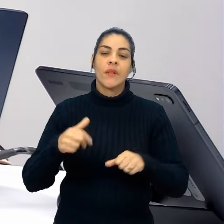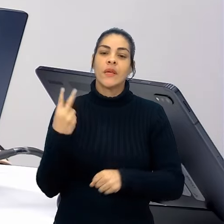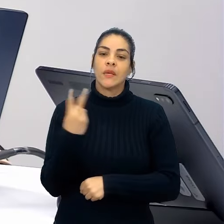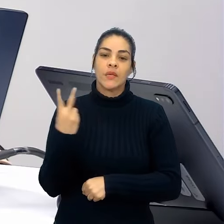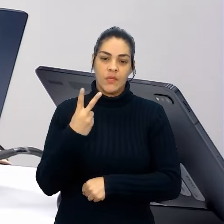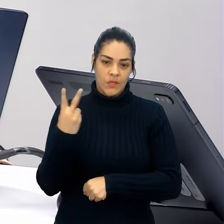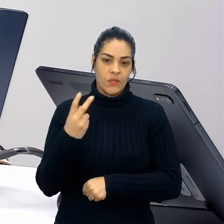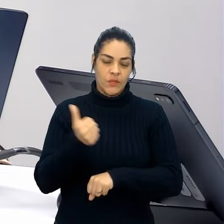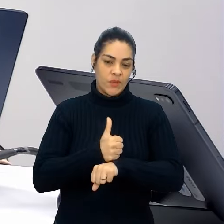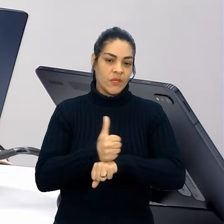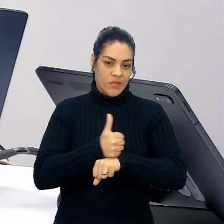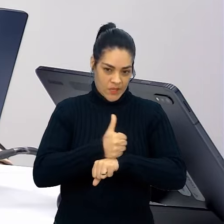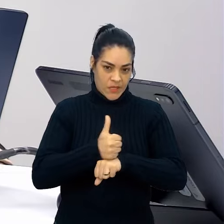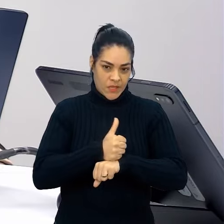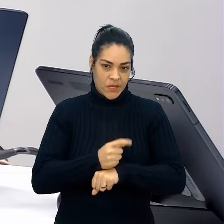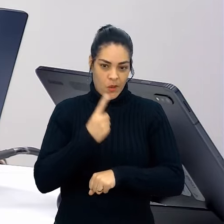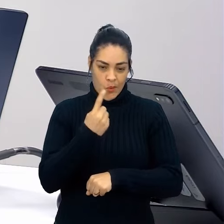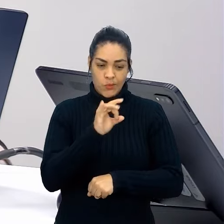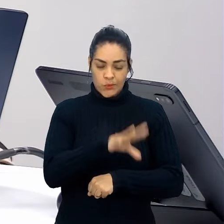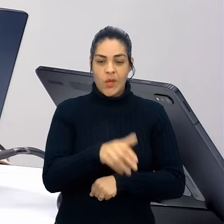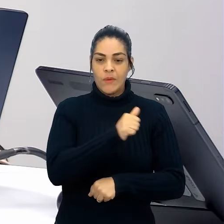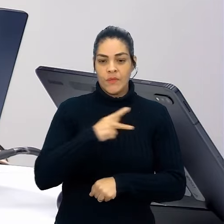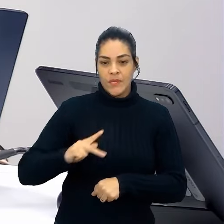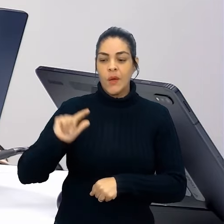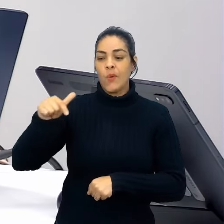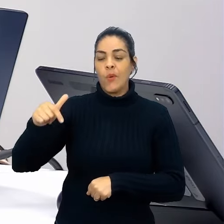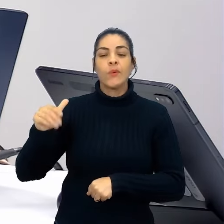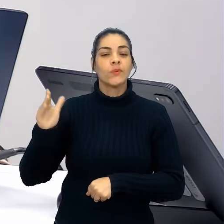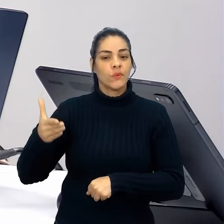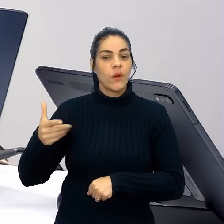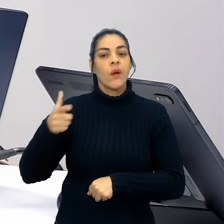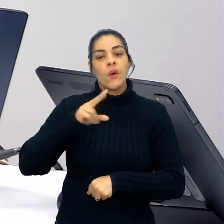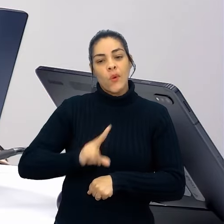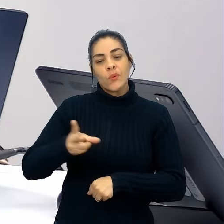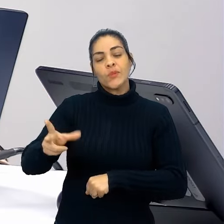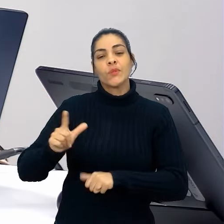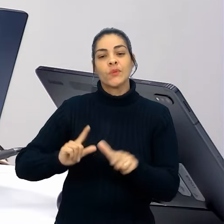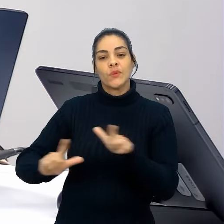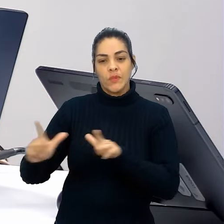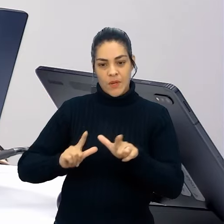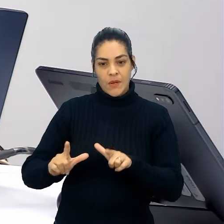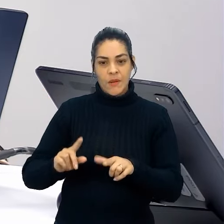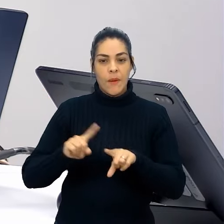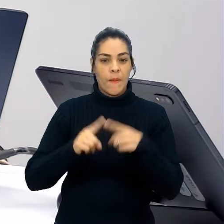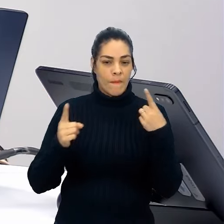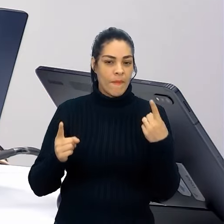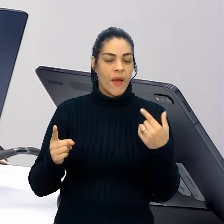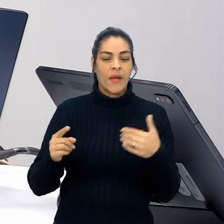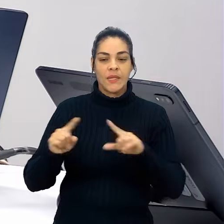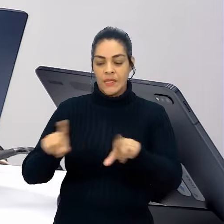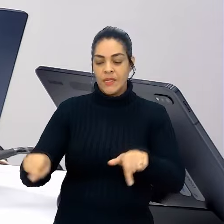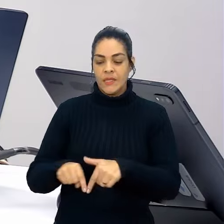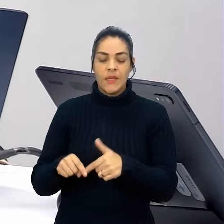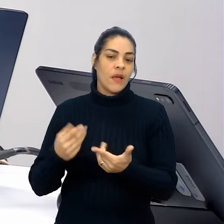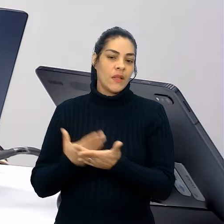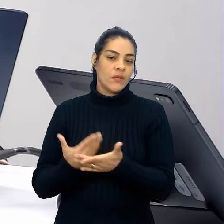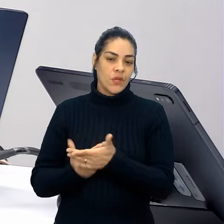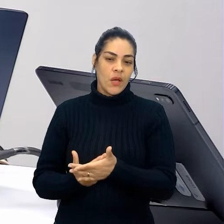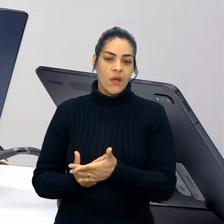e o outro eu permaneço. Mas faz pouco tempo que eu saí da sala de aula, um ano e